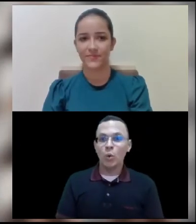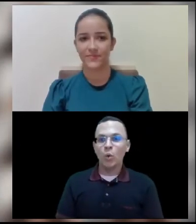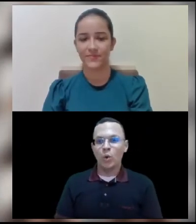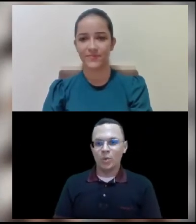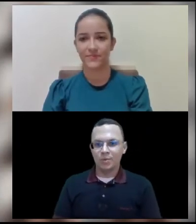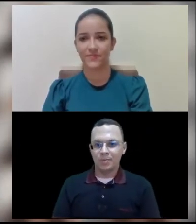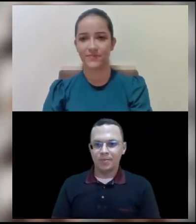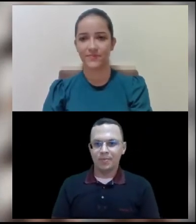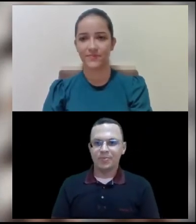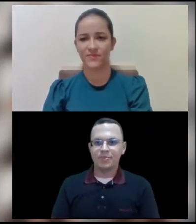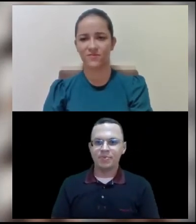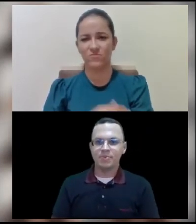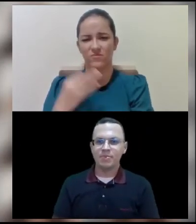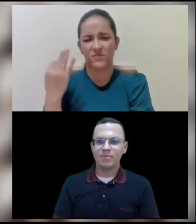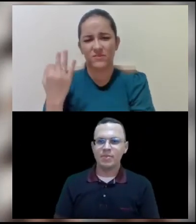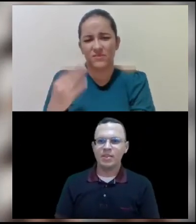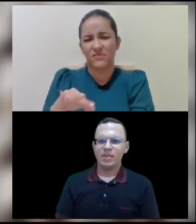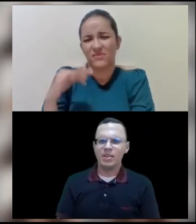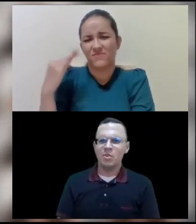Dor.